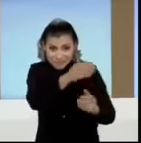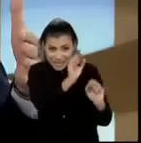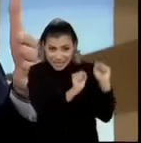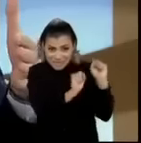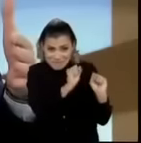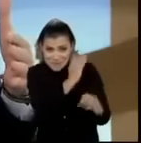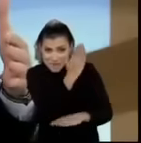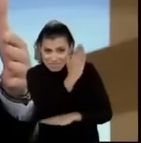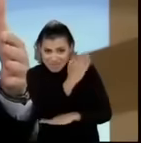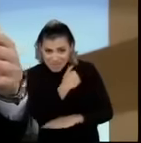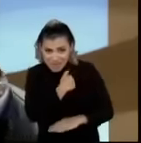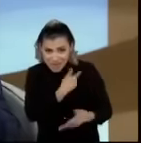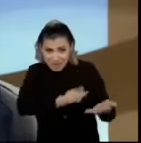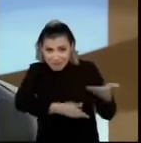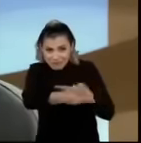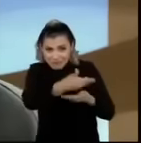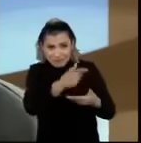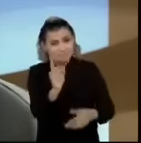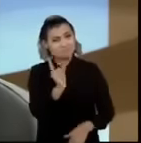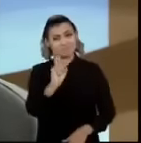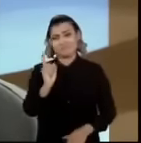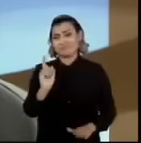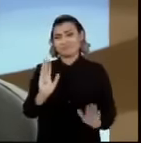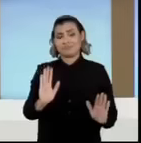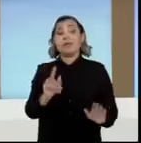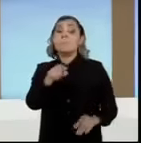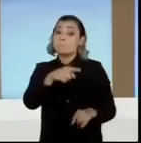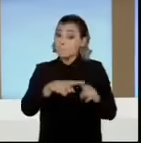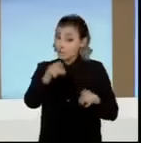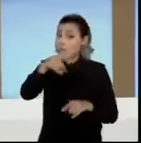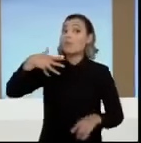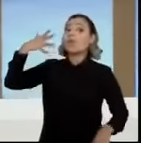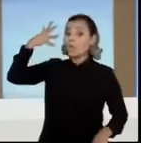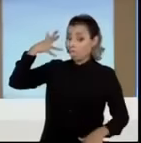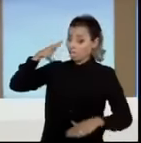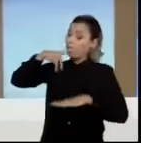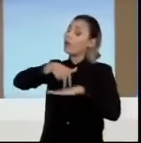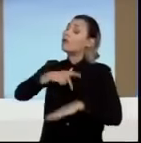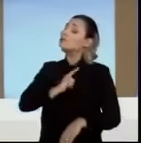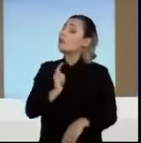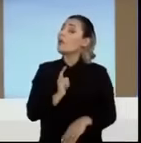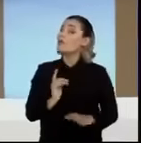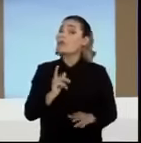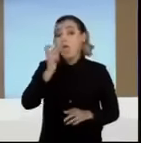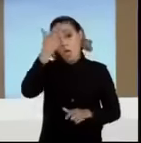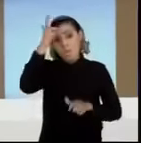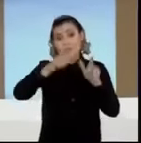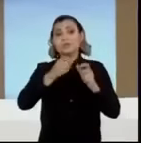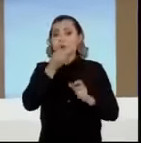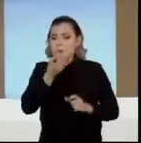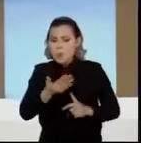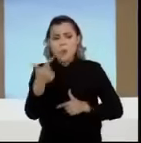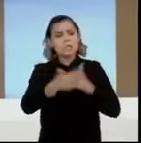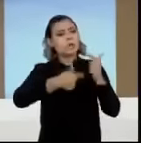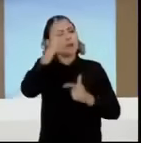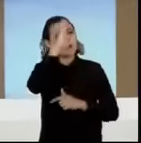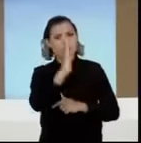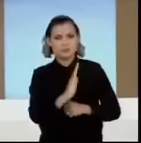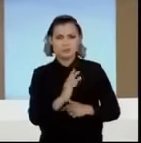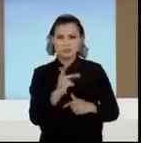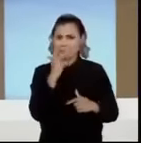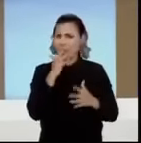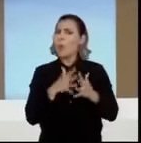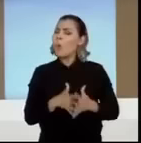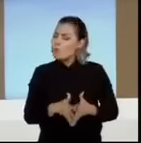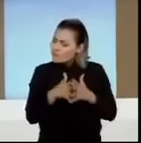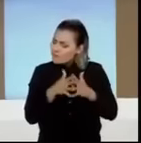madeireiro, ao contrário da notícia que foi divulgada. O senhor fez um discurso ali para eles, falou que eles são pessoas de bem, que trabalham no país. Você não acha que isso ajuda a